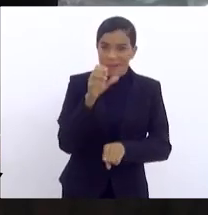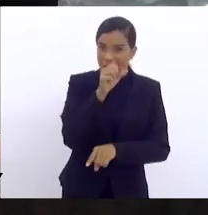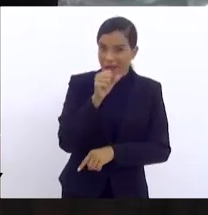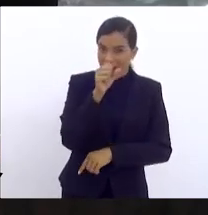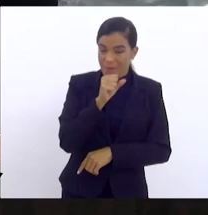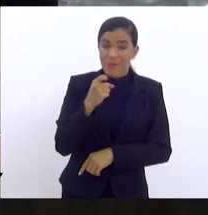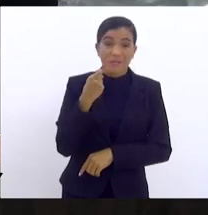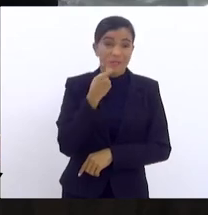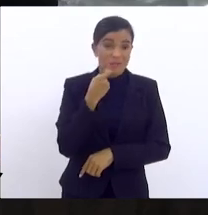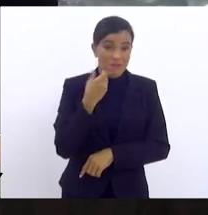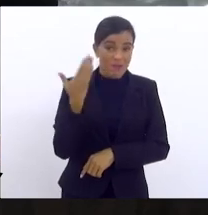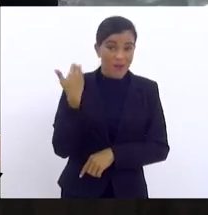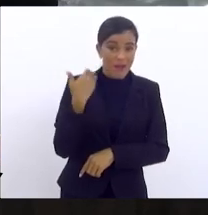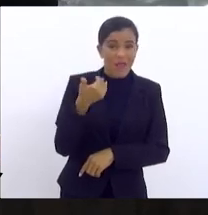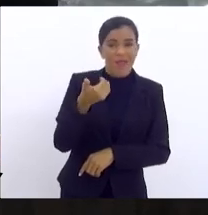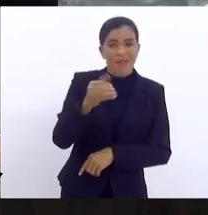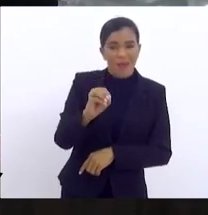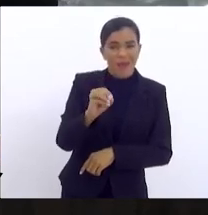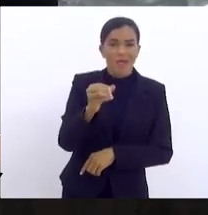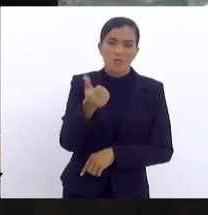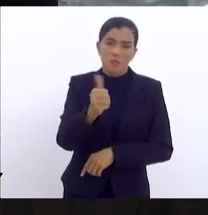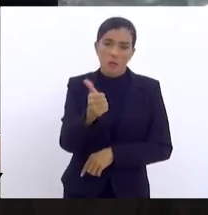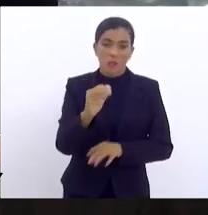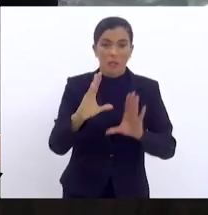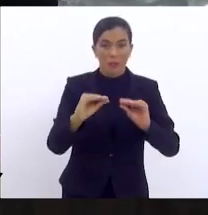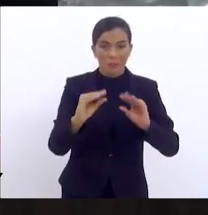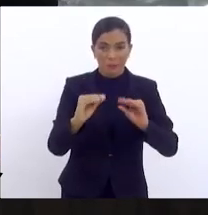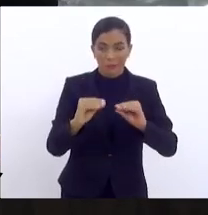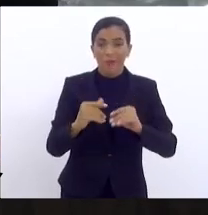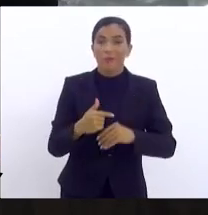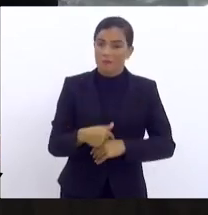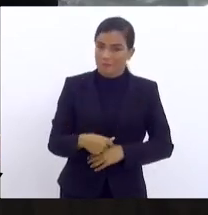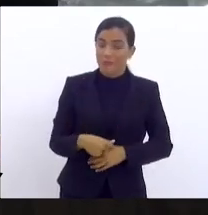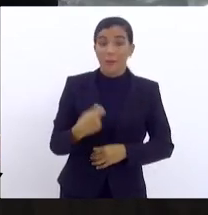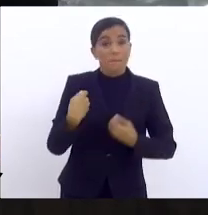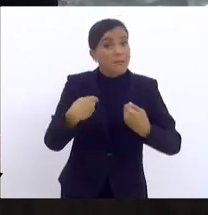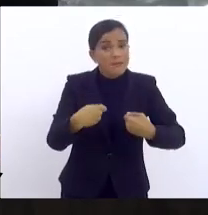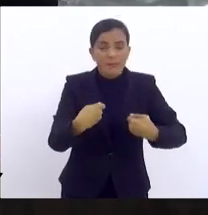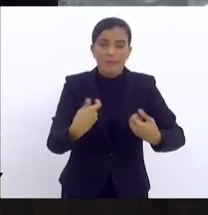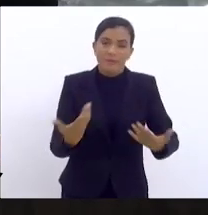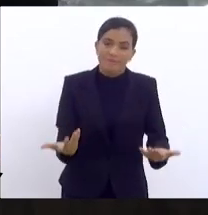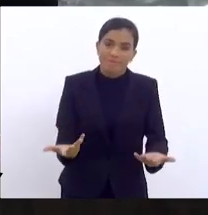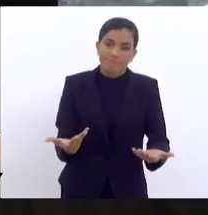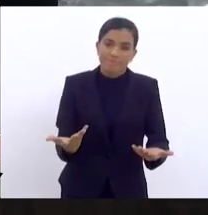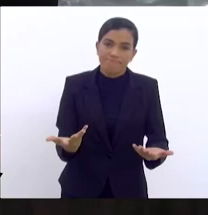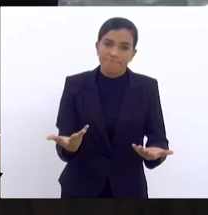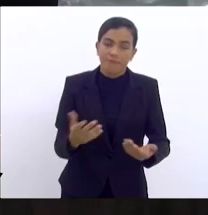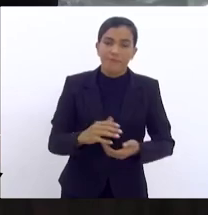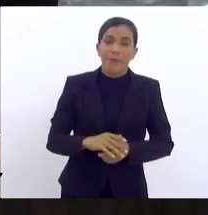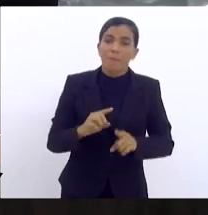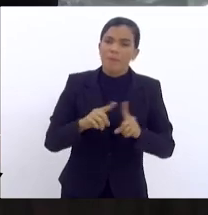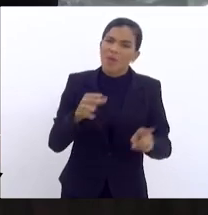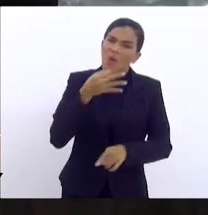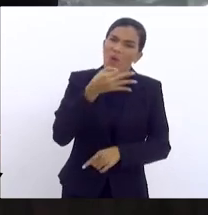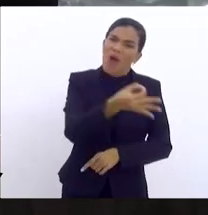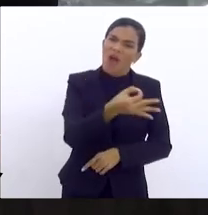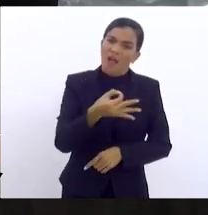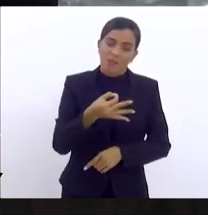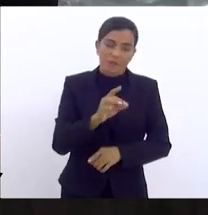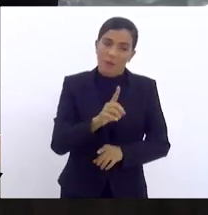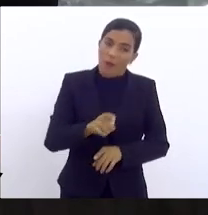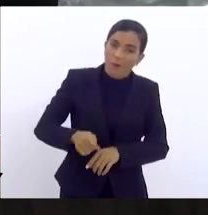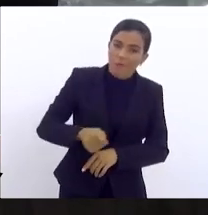sexta-feira 10 11 horas da noite mandando porque realmente nós precisamos então assim mas não é uma crítica Mas é uma ideia